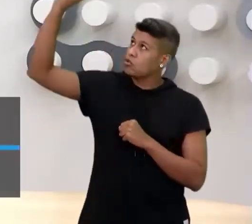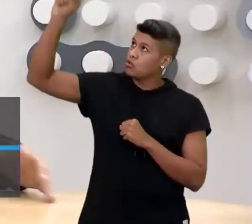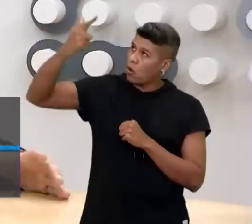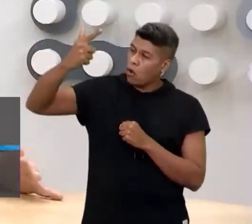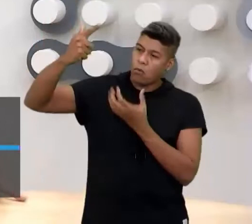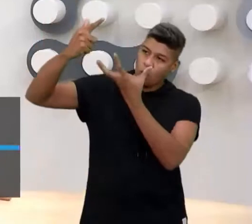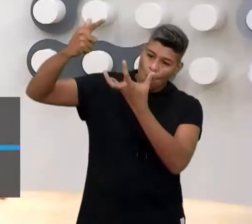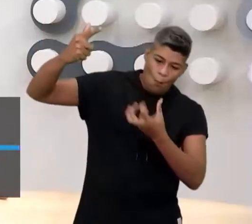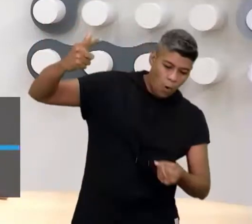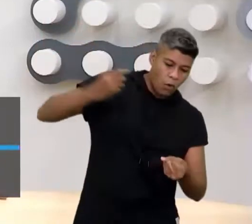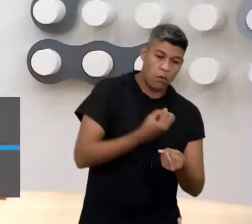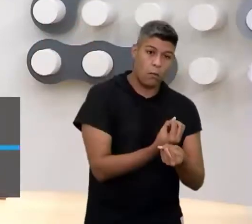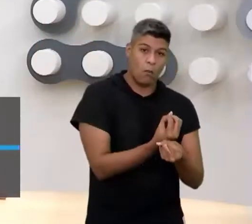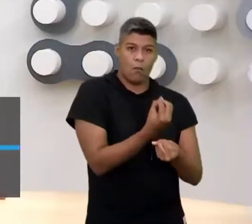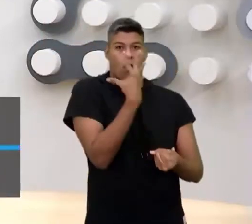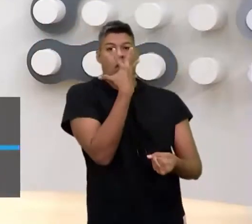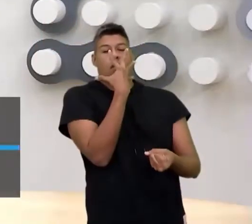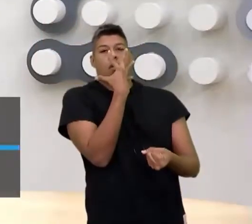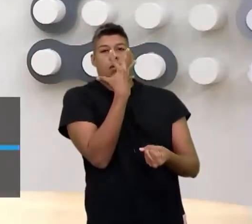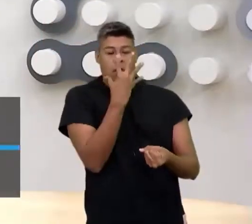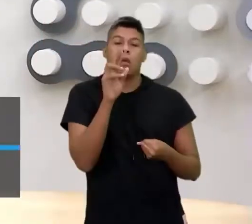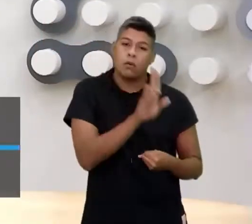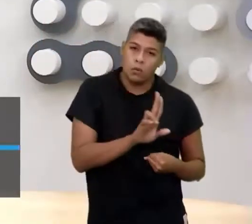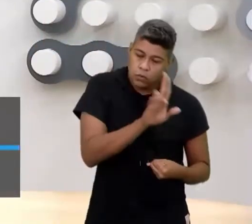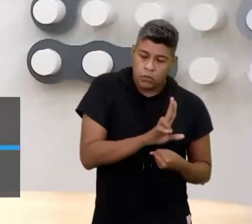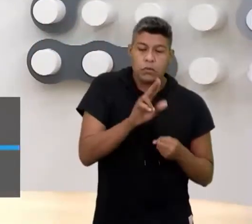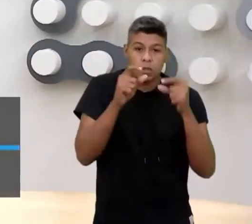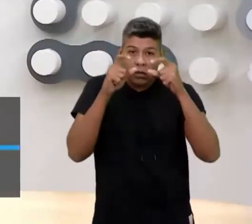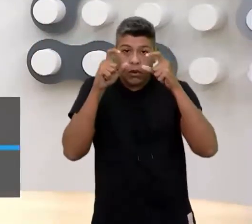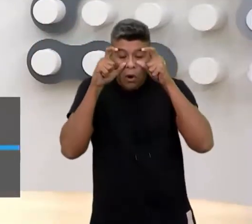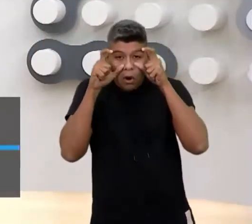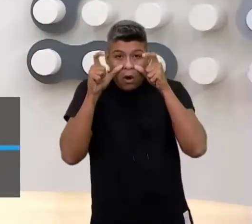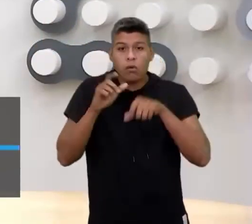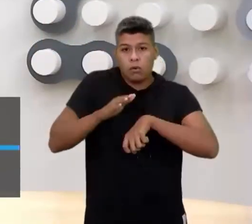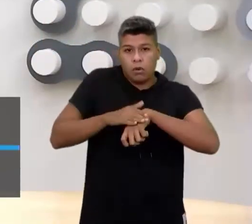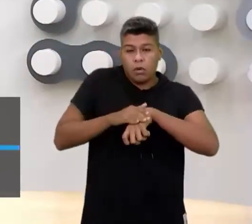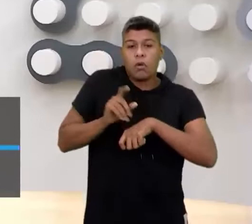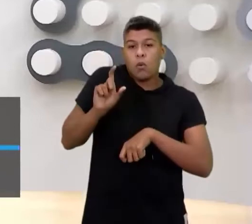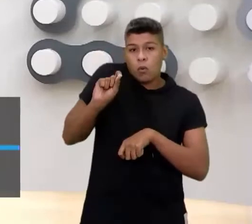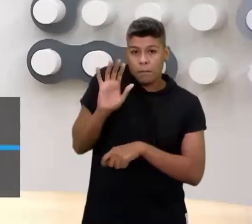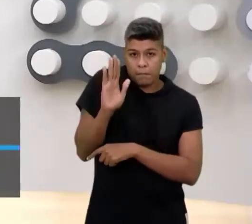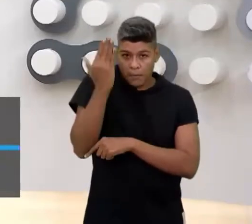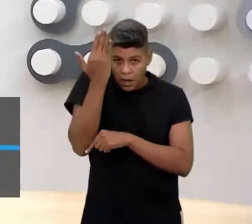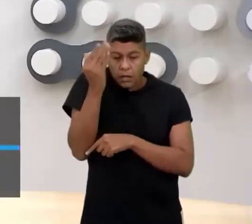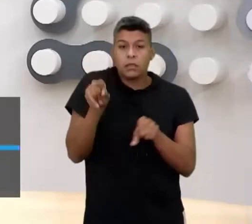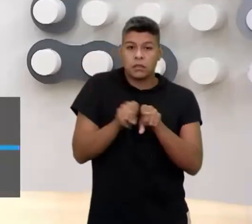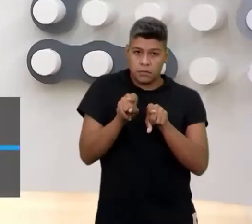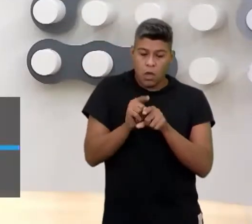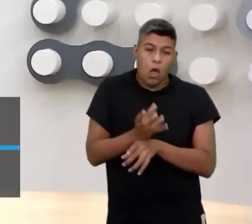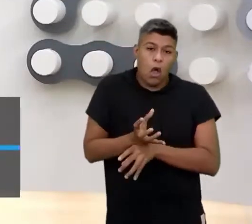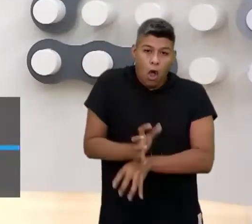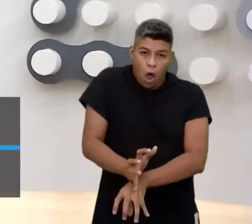gelo, para a neve. Então eles usam óculos, né? E esses óculos são feitos de madeira ou também são feitos